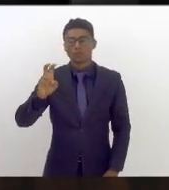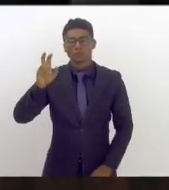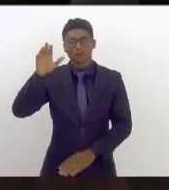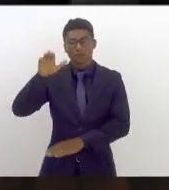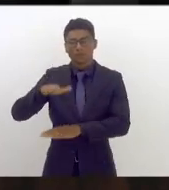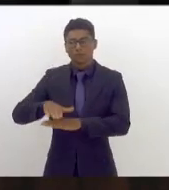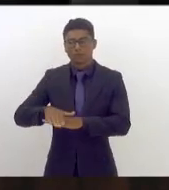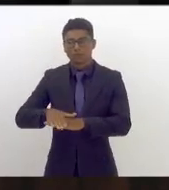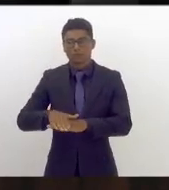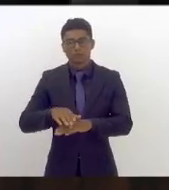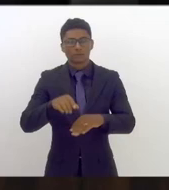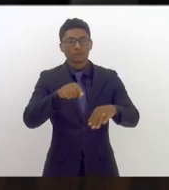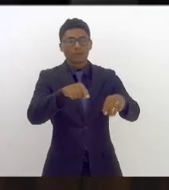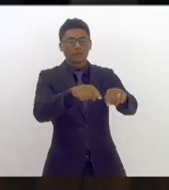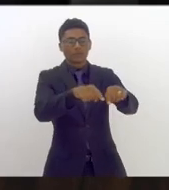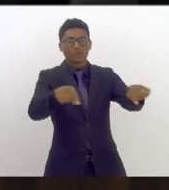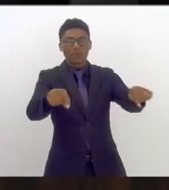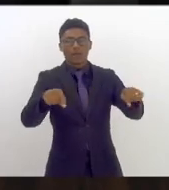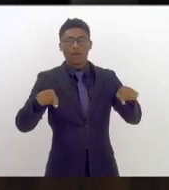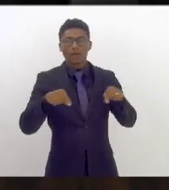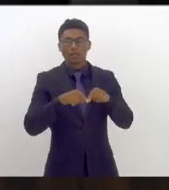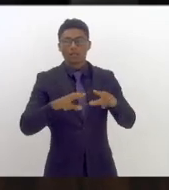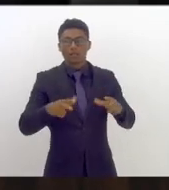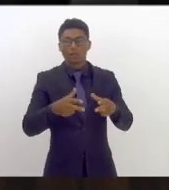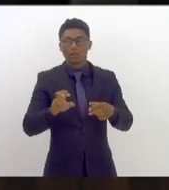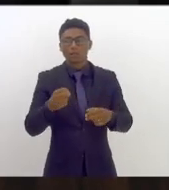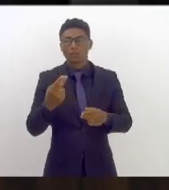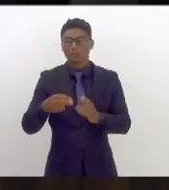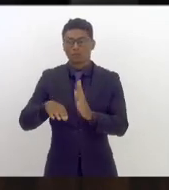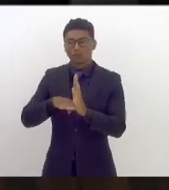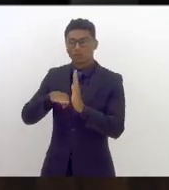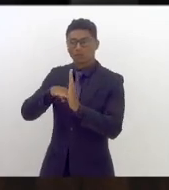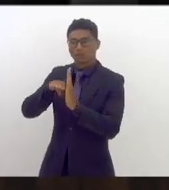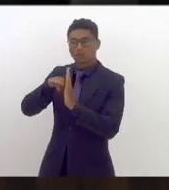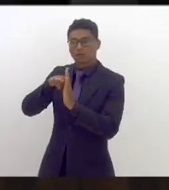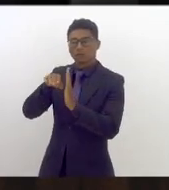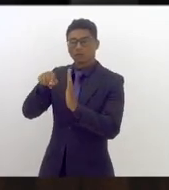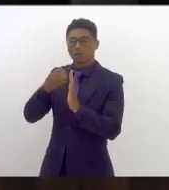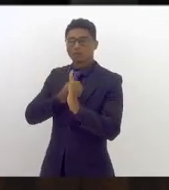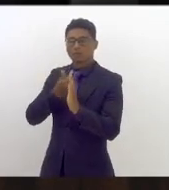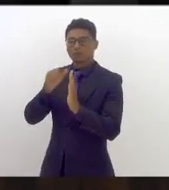Pode ser na sala das comissões, pode ser no 18º. Faz no 18º,